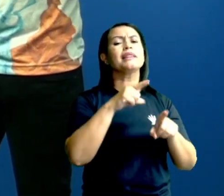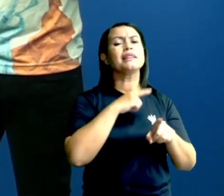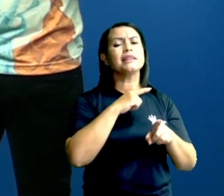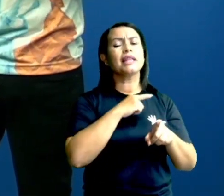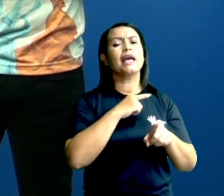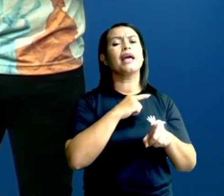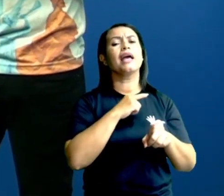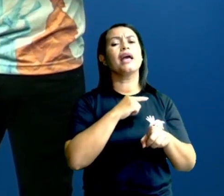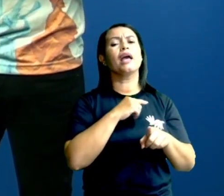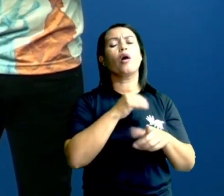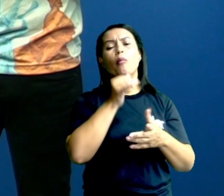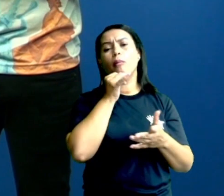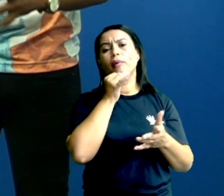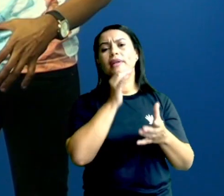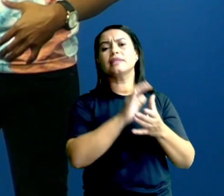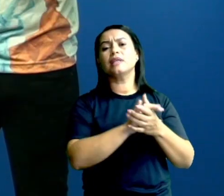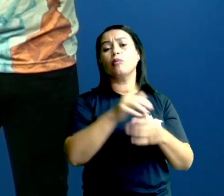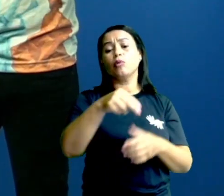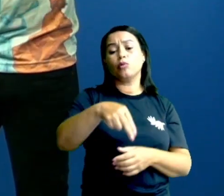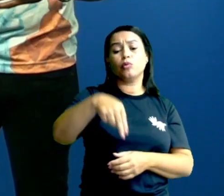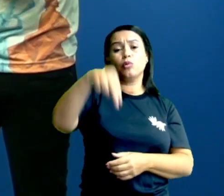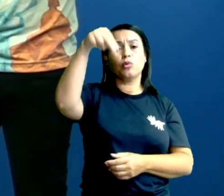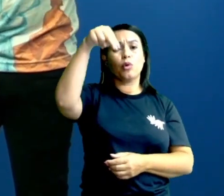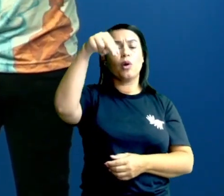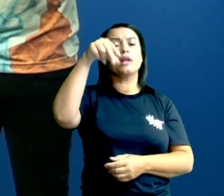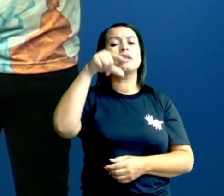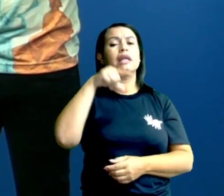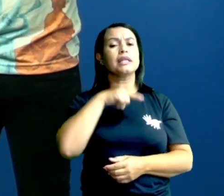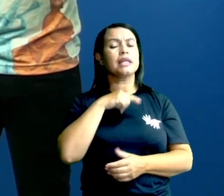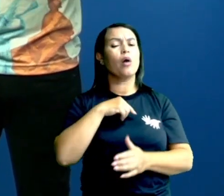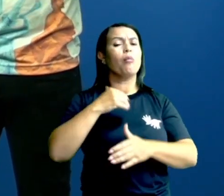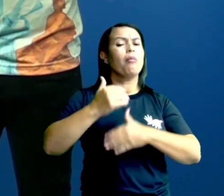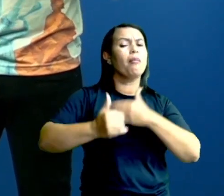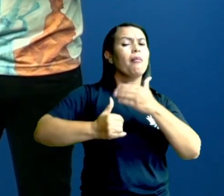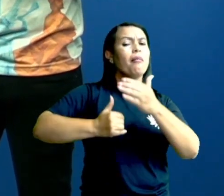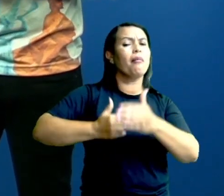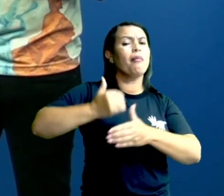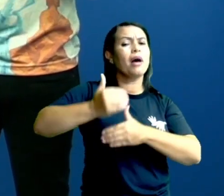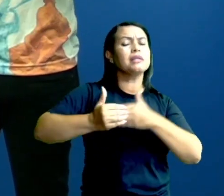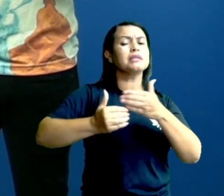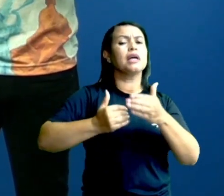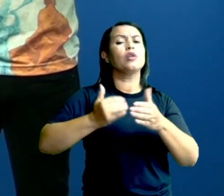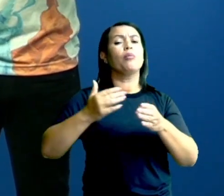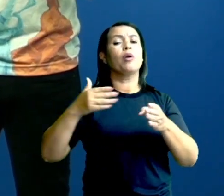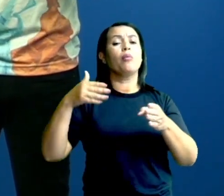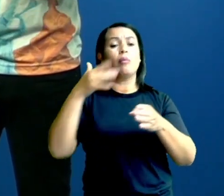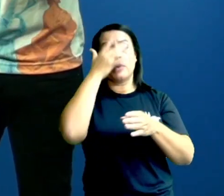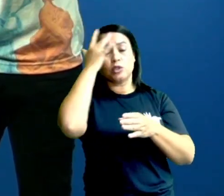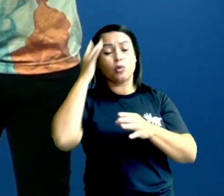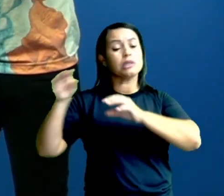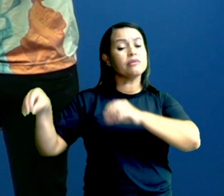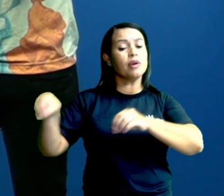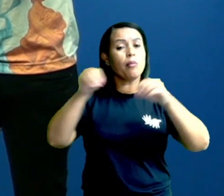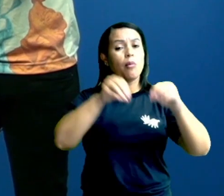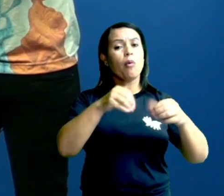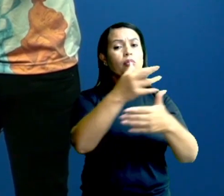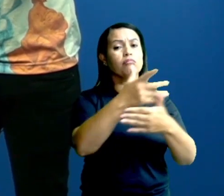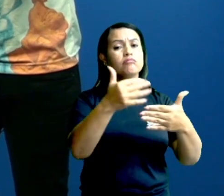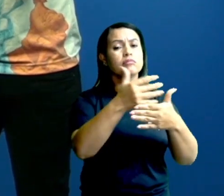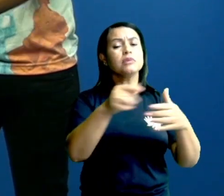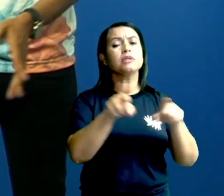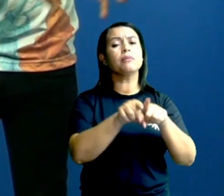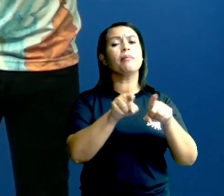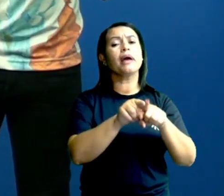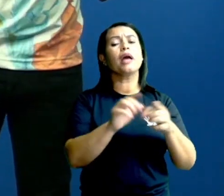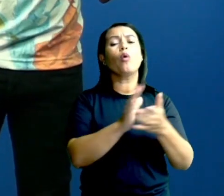como é o caso em muitos trechos da região norte ainda estão passando por esse processo de urbanização que basicamente consiste na saída da